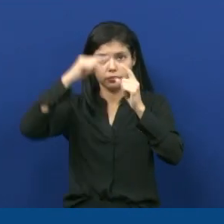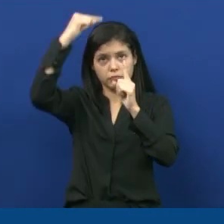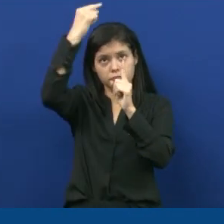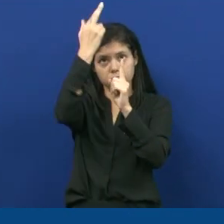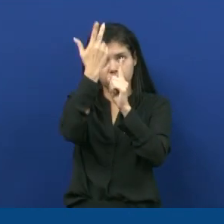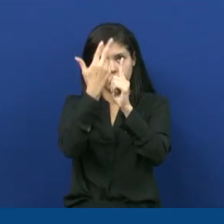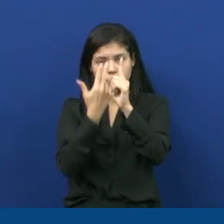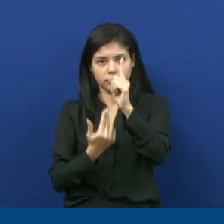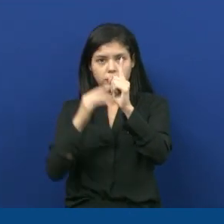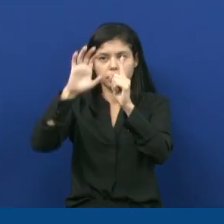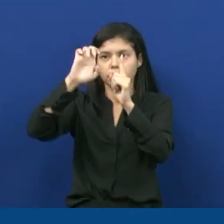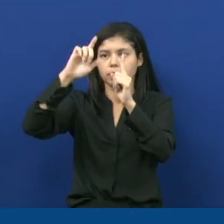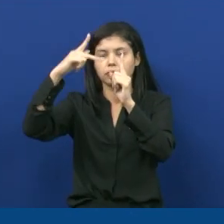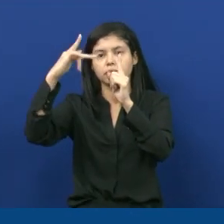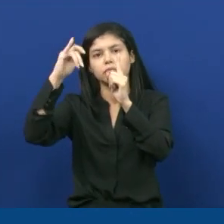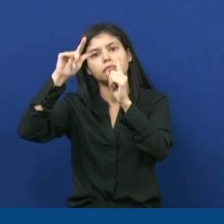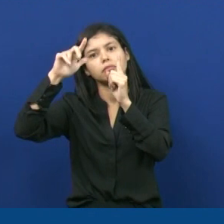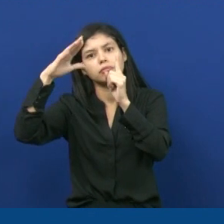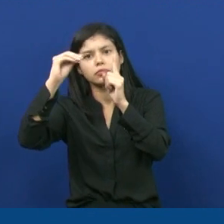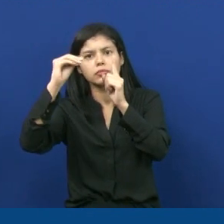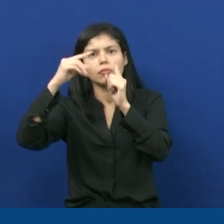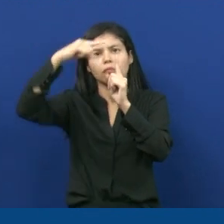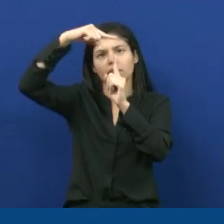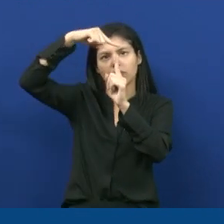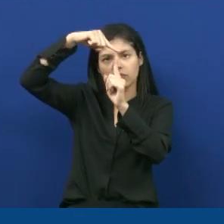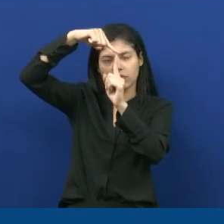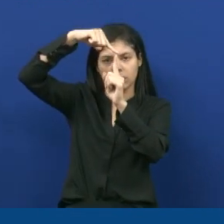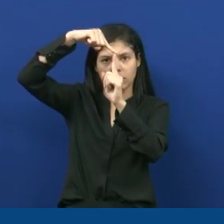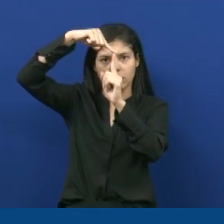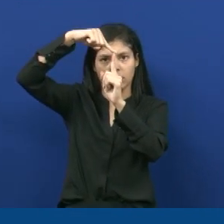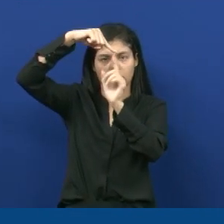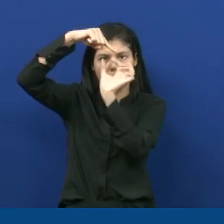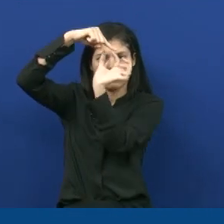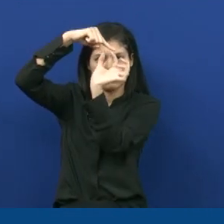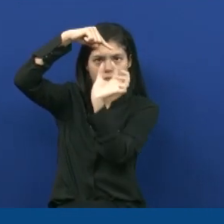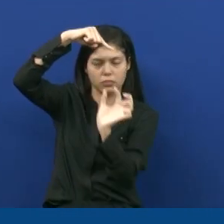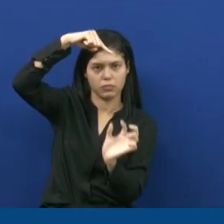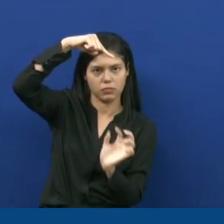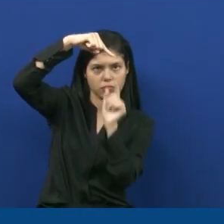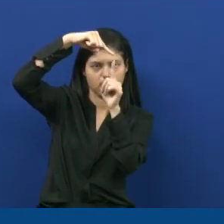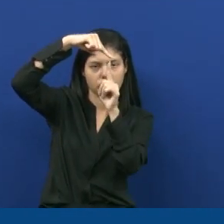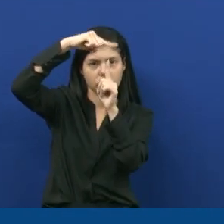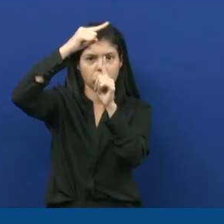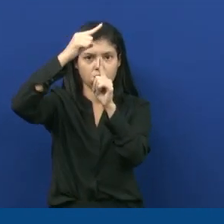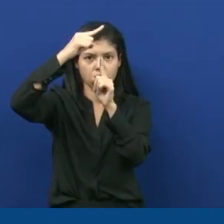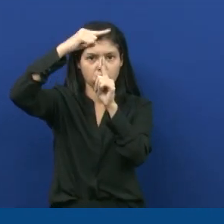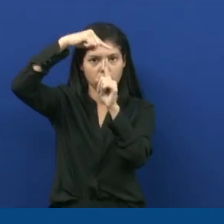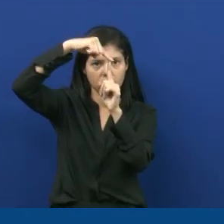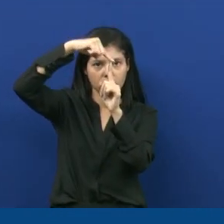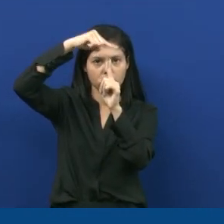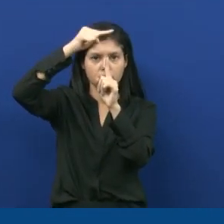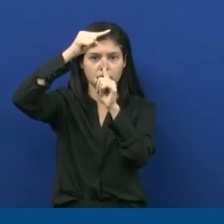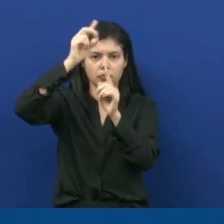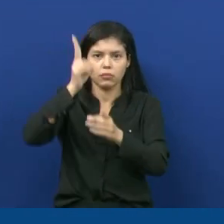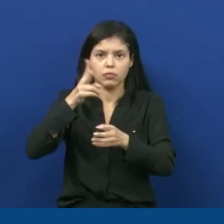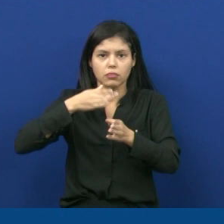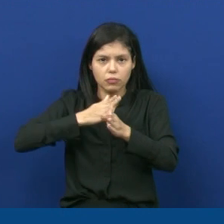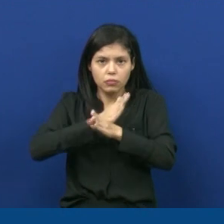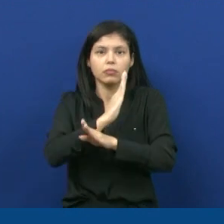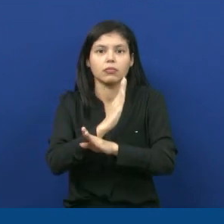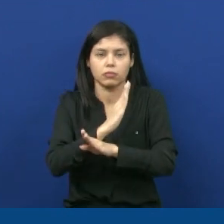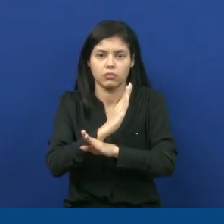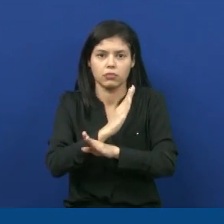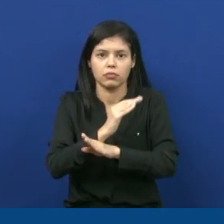passar pela epiglote, que é como uma válvula. É uma válvula que se abre para que o ar passe pela